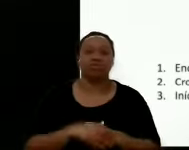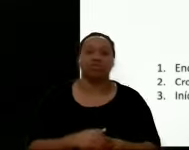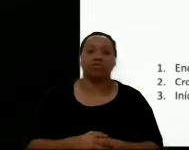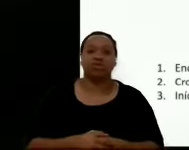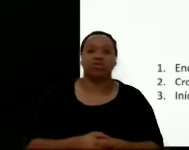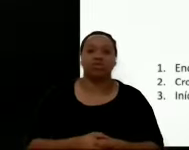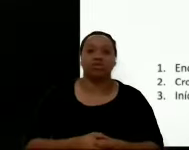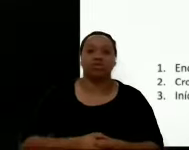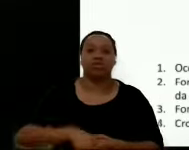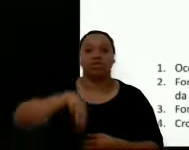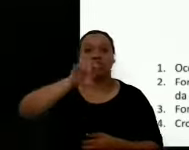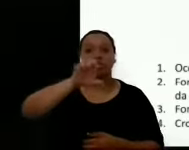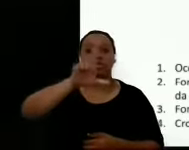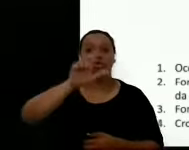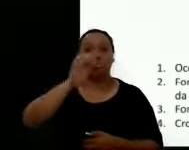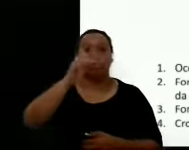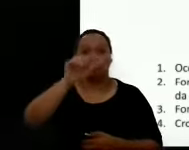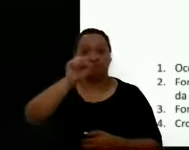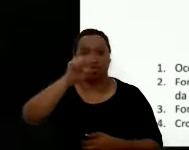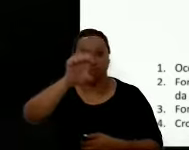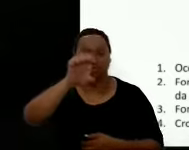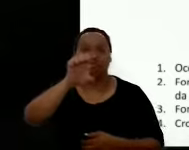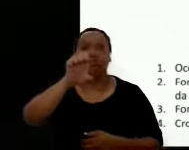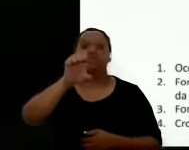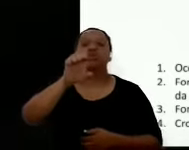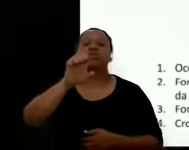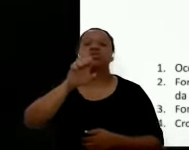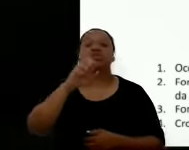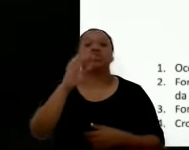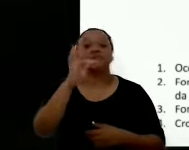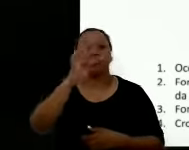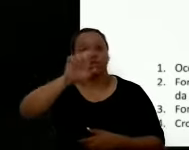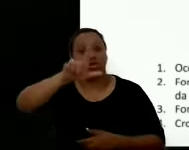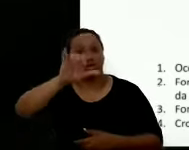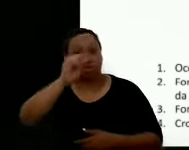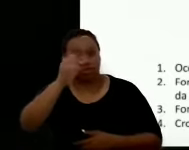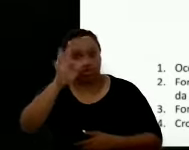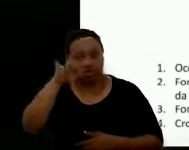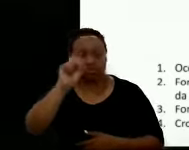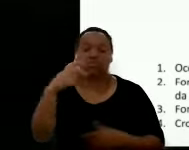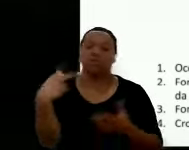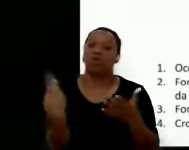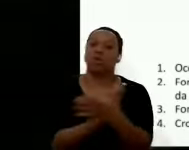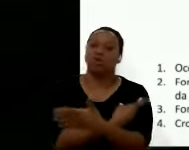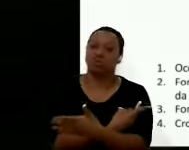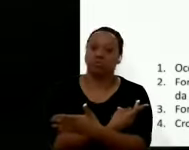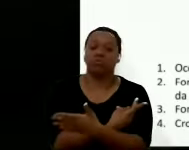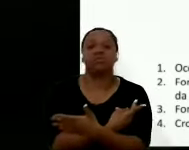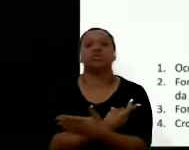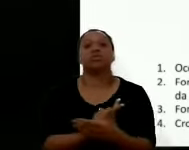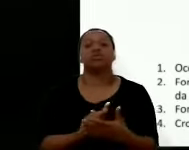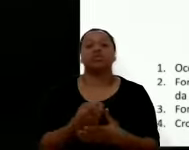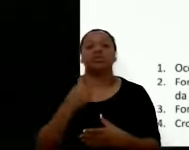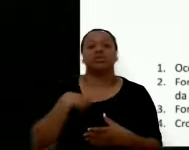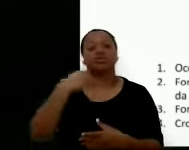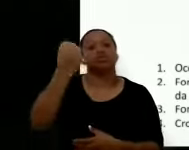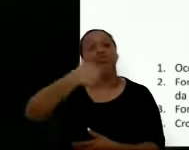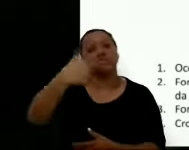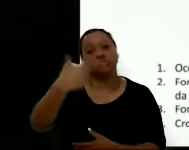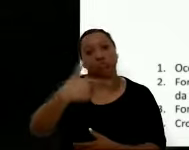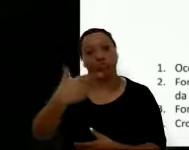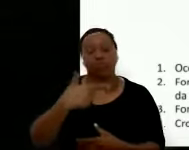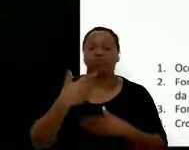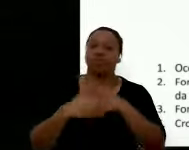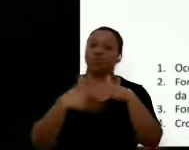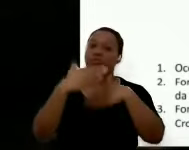desespiralização dos cromossomos. Telófase. 1. Ocorre a citocinese, divisão